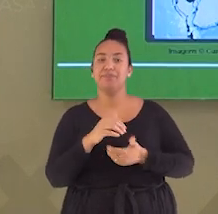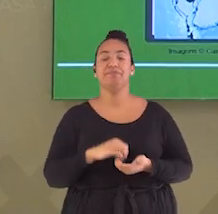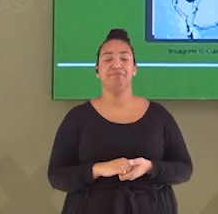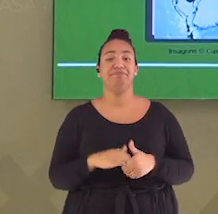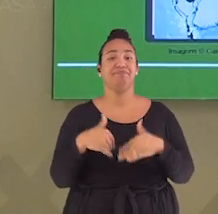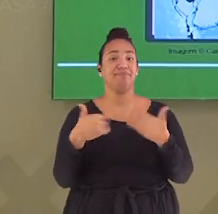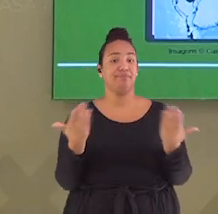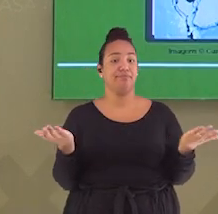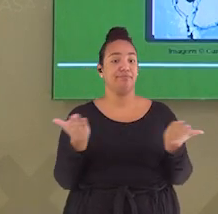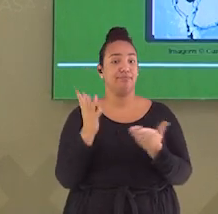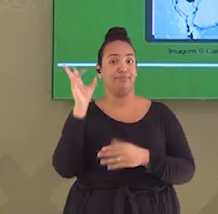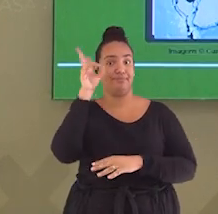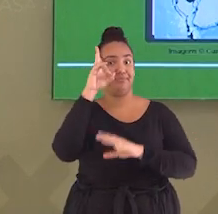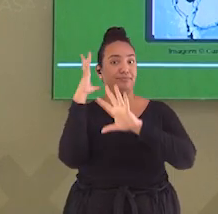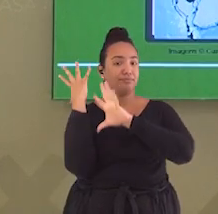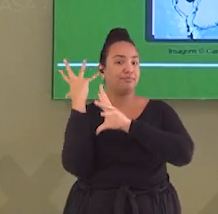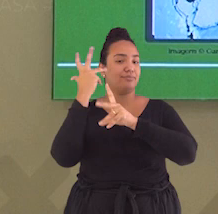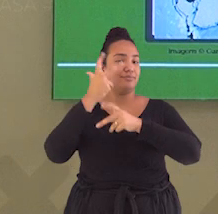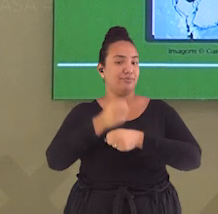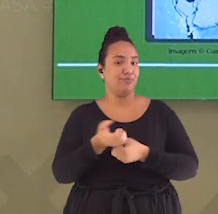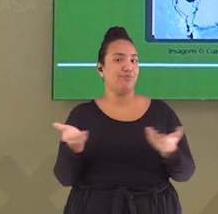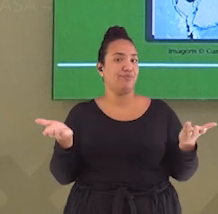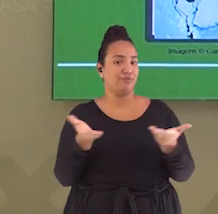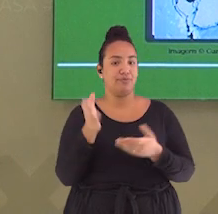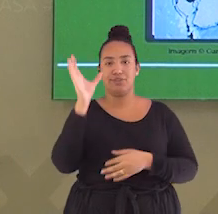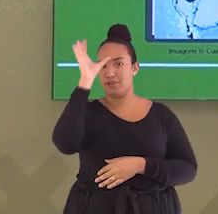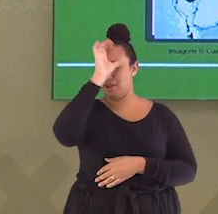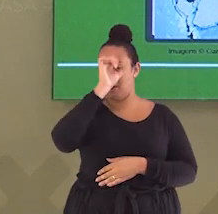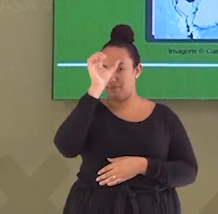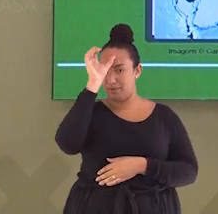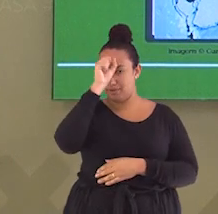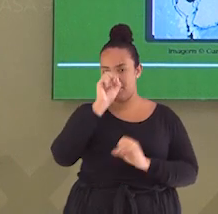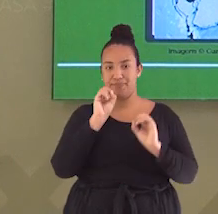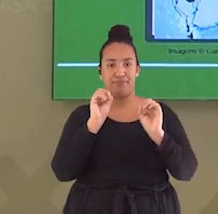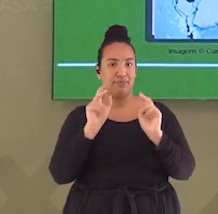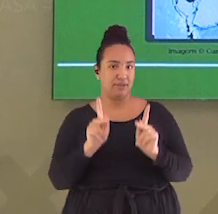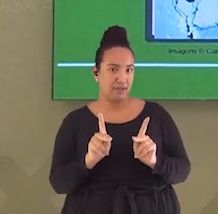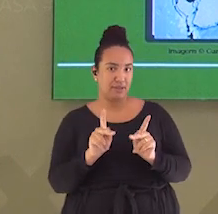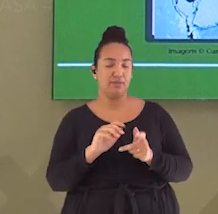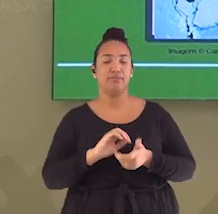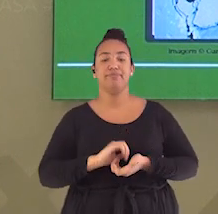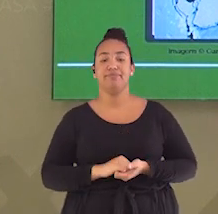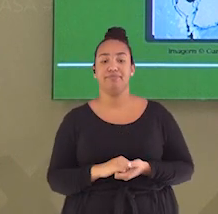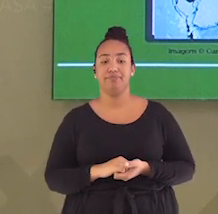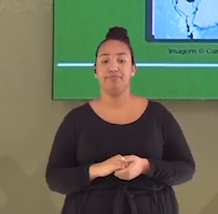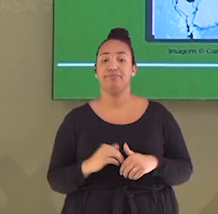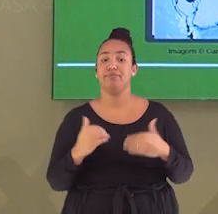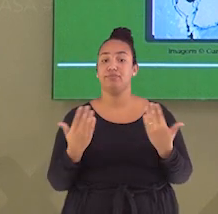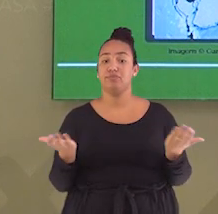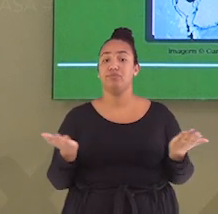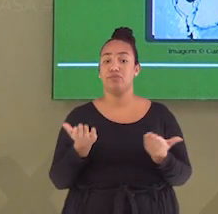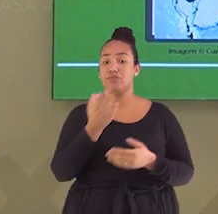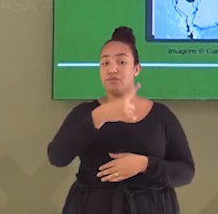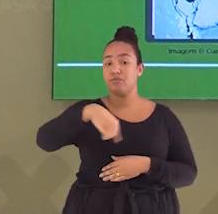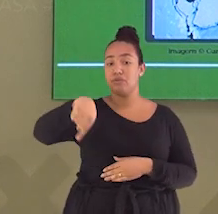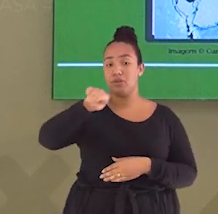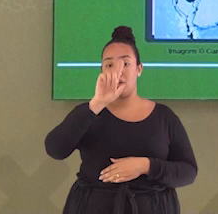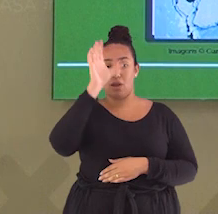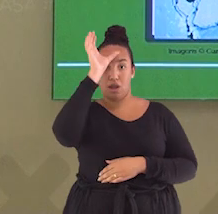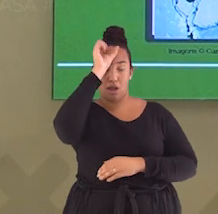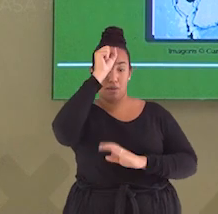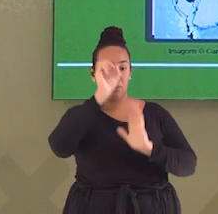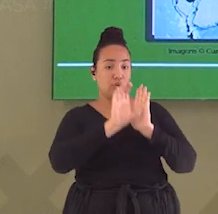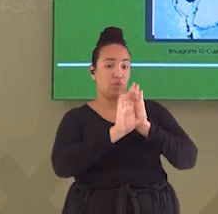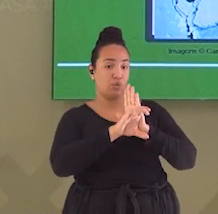que tal relembrar o que aprendemos na aula de hoje, que foi muita coisa. Então, aprendemos o conceito de matéria,